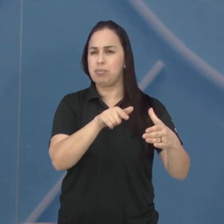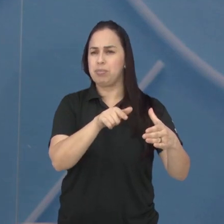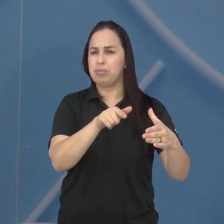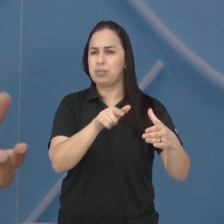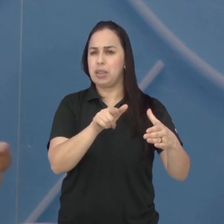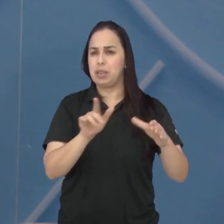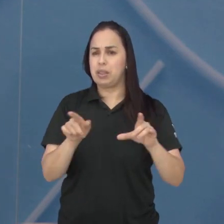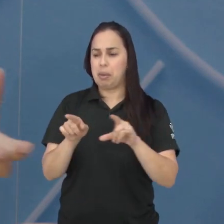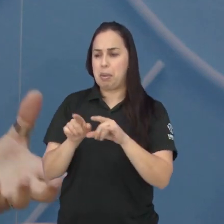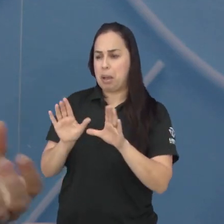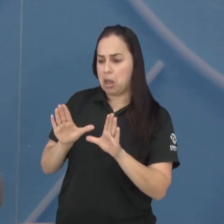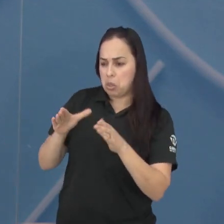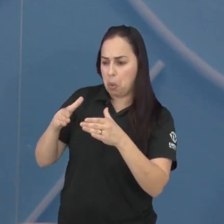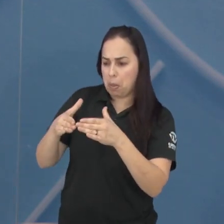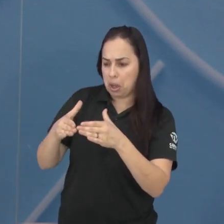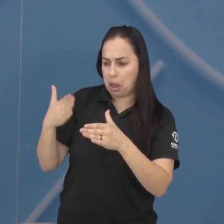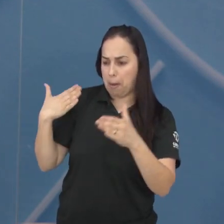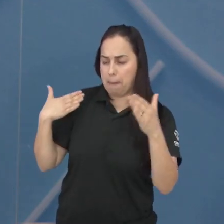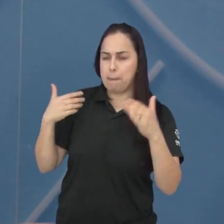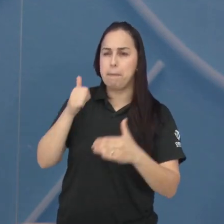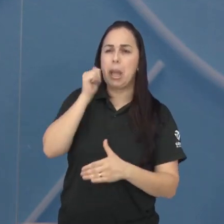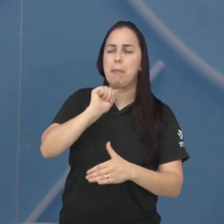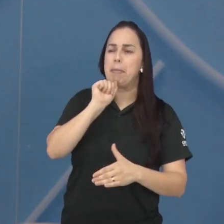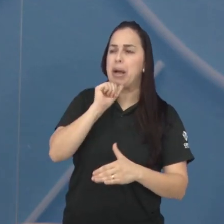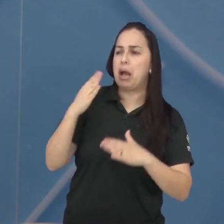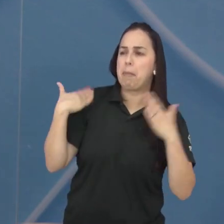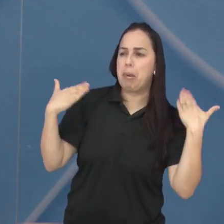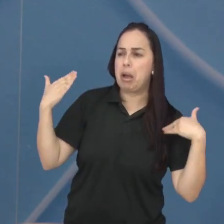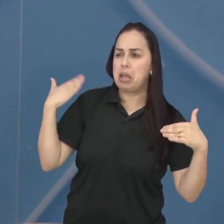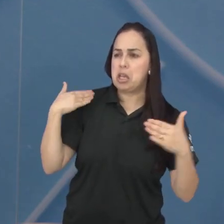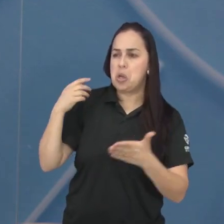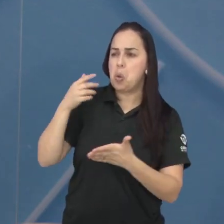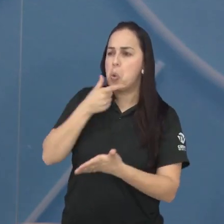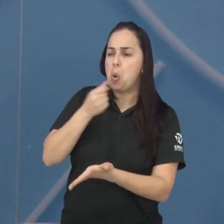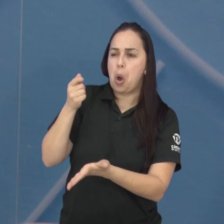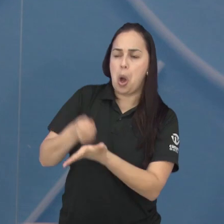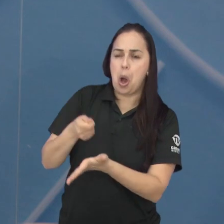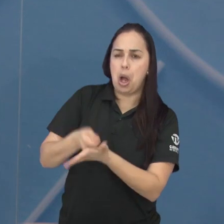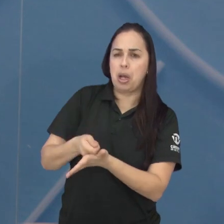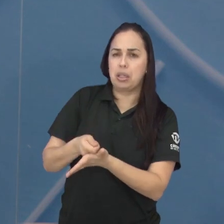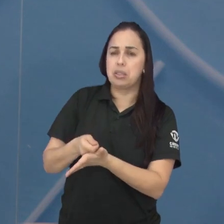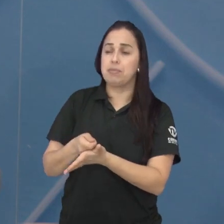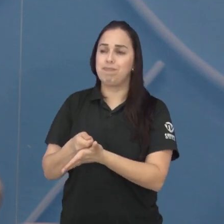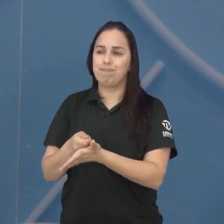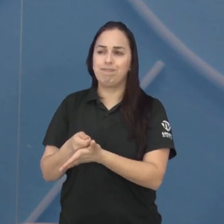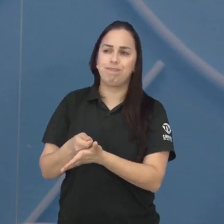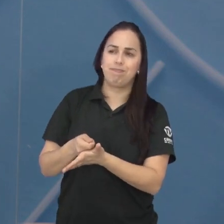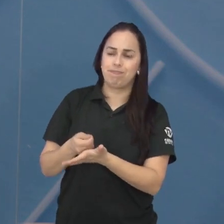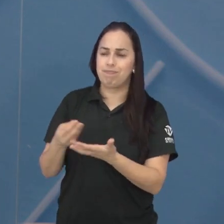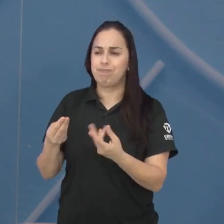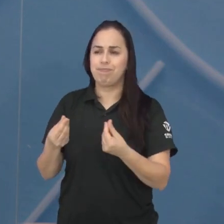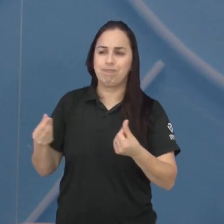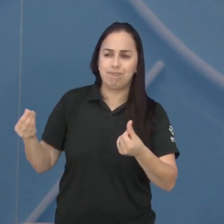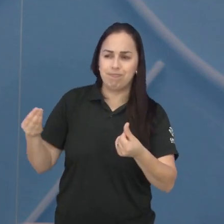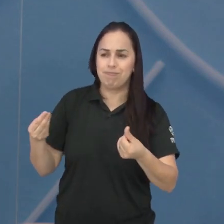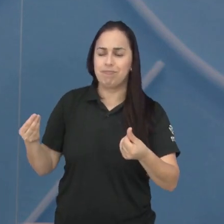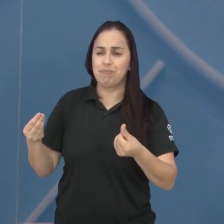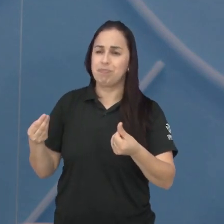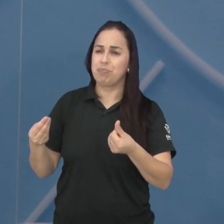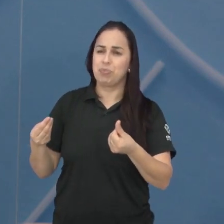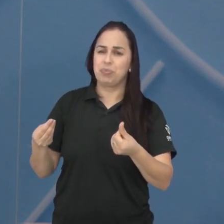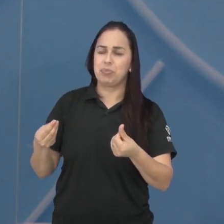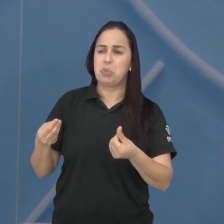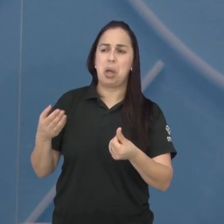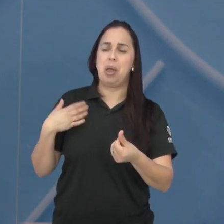sai é muito machista, né? Tem ambientes ali que, né, desconstroem essa coisa da mulher,